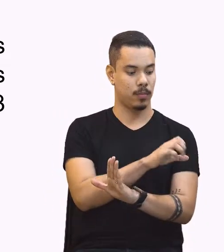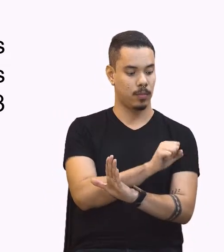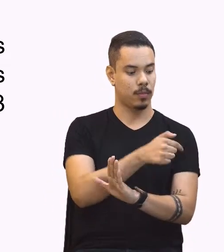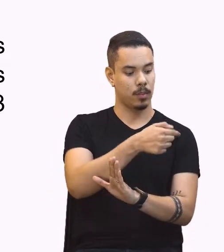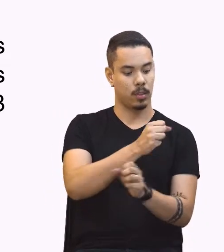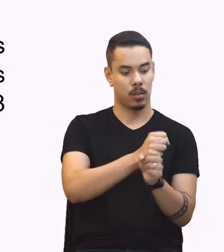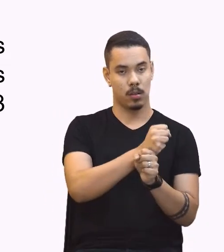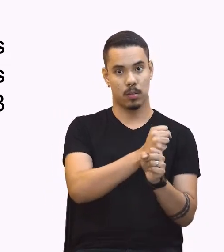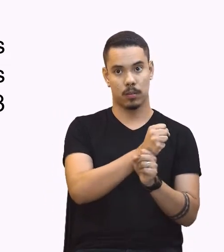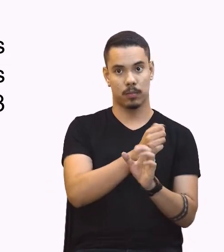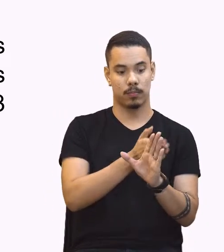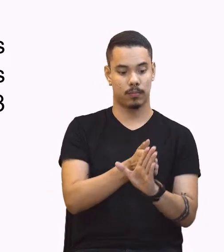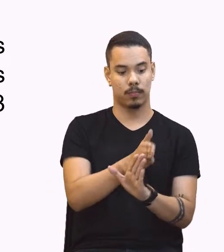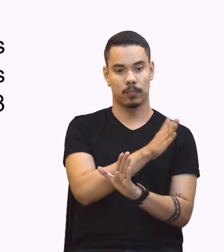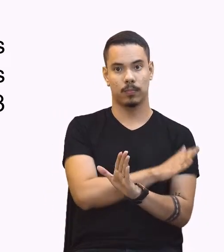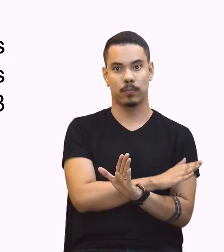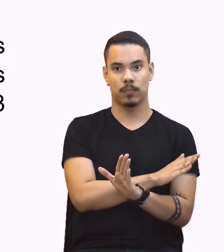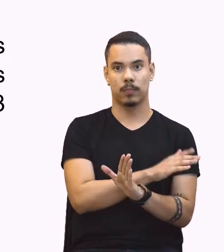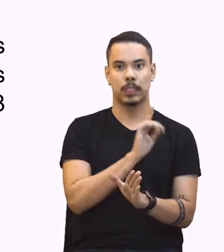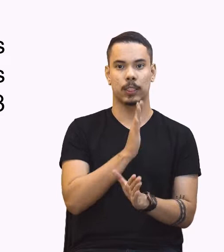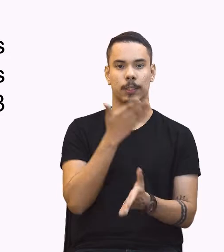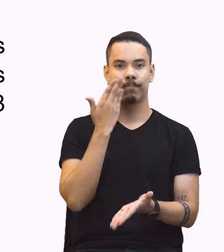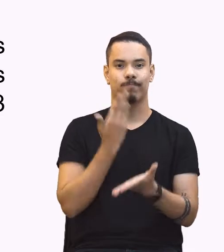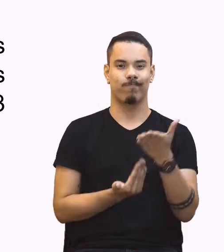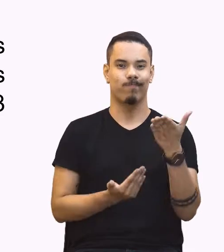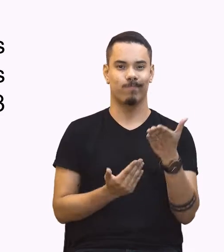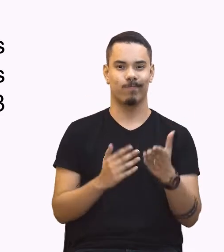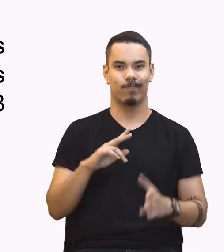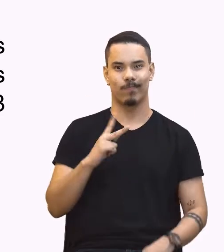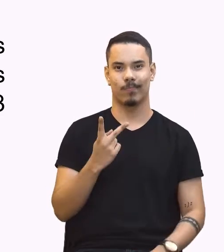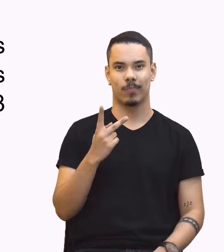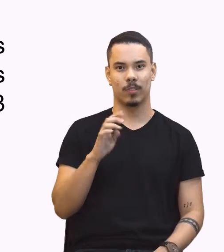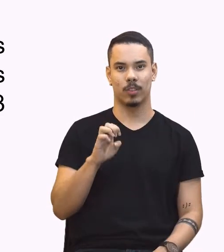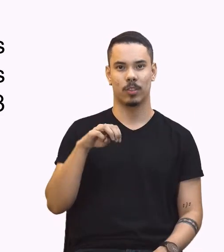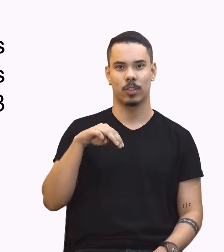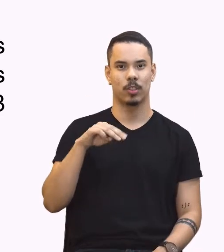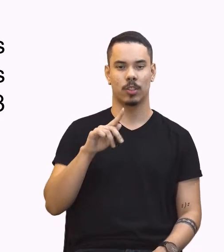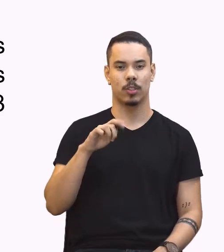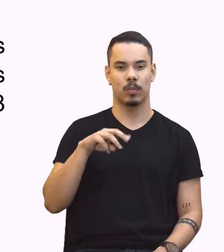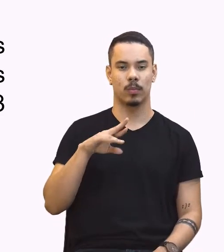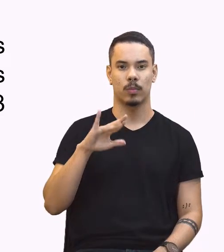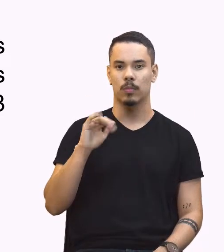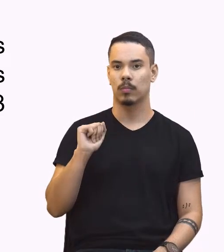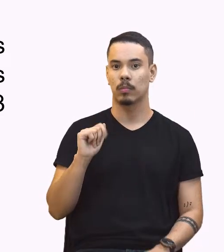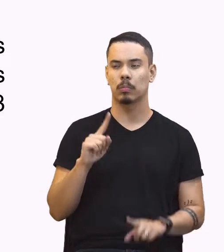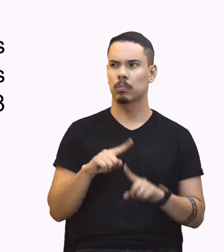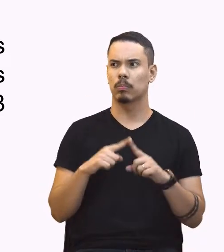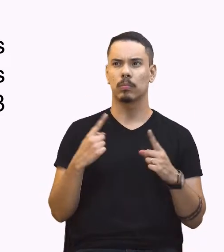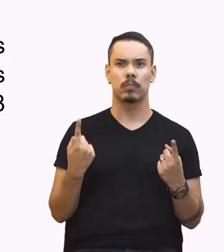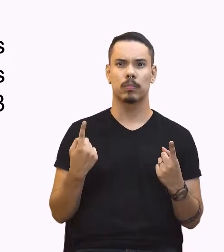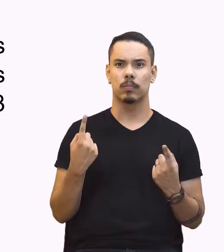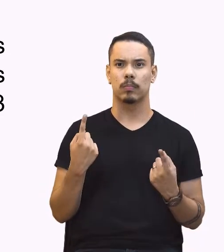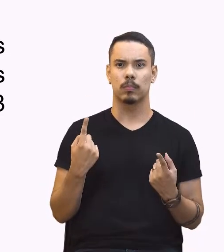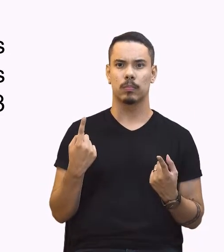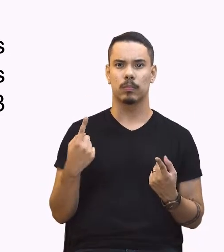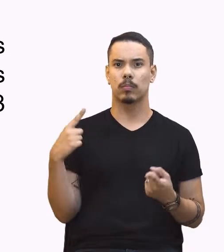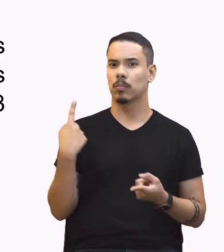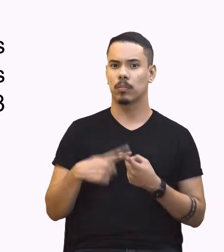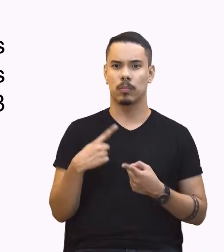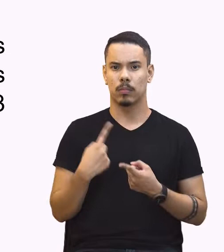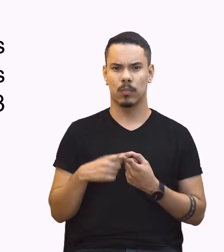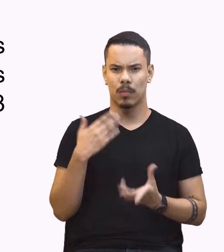Aristóteles, Atenas tinha perdido a sua hegemonia. Mas, professor, de que forma